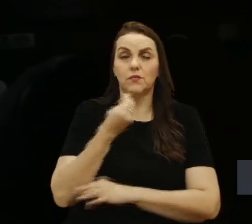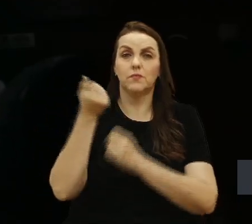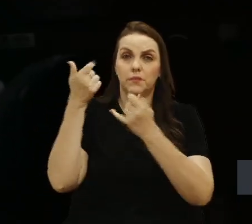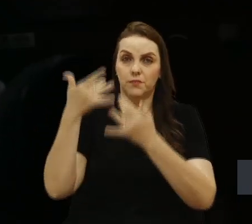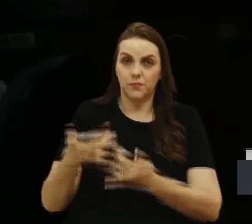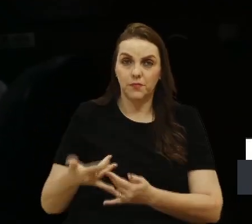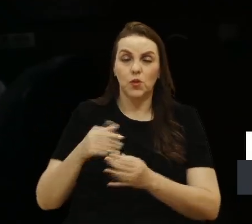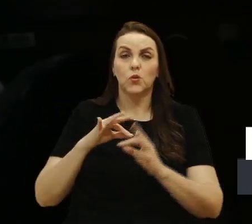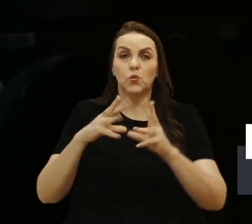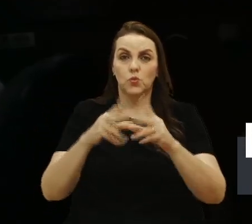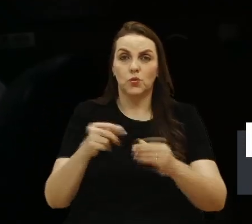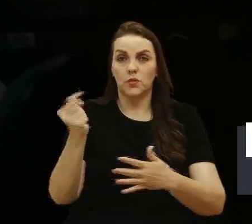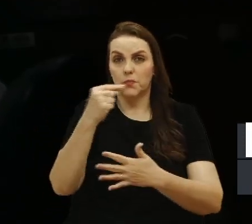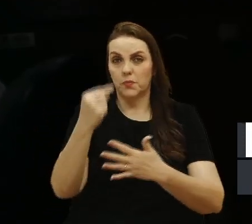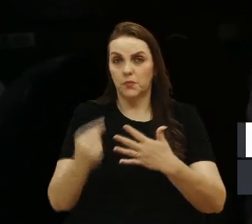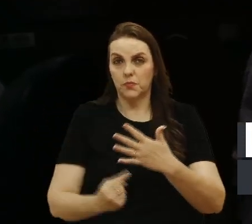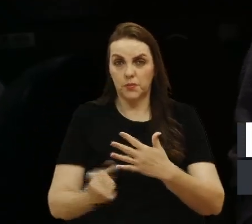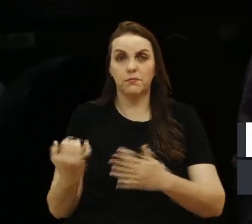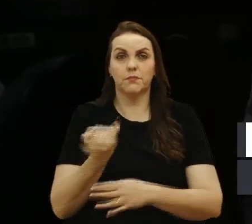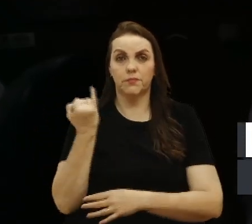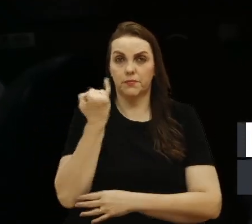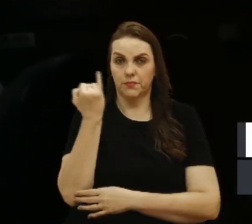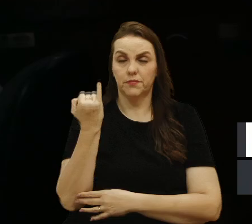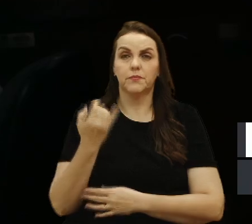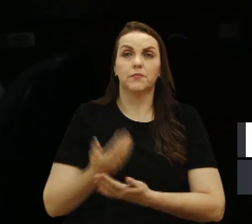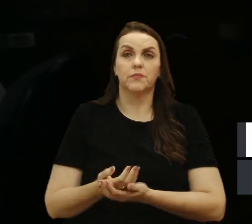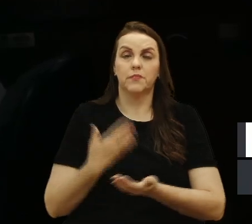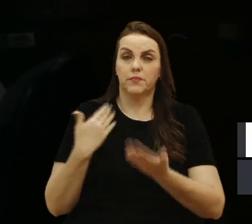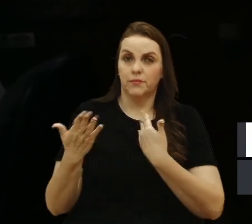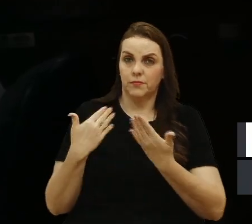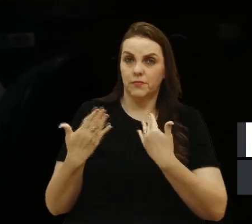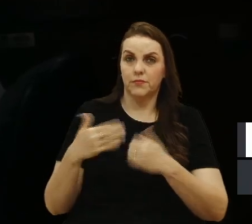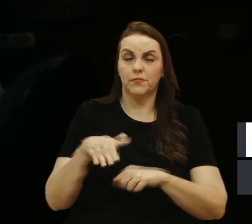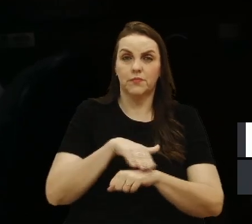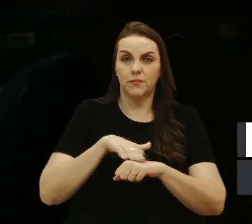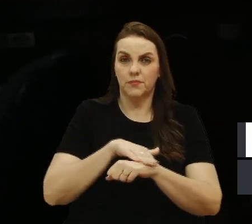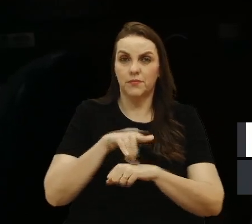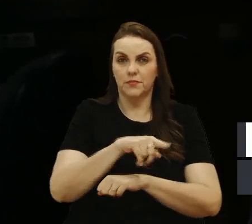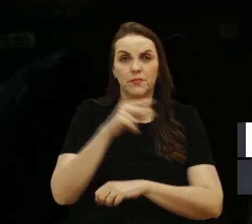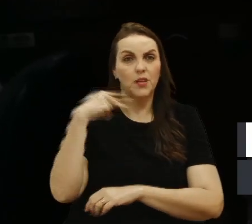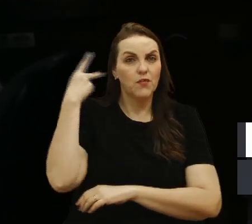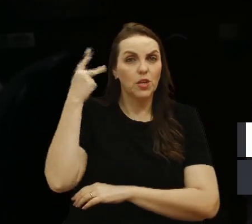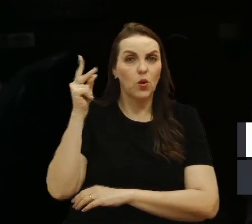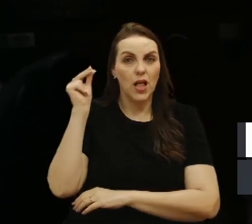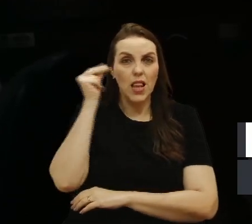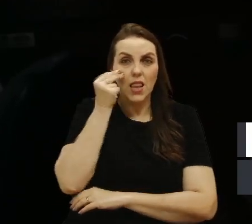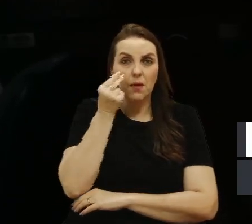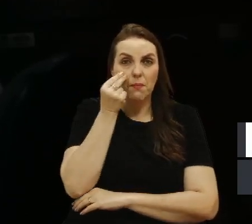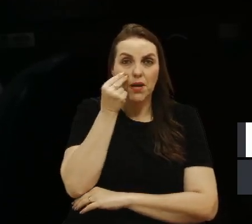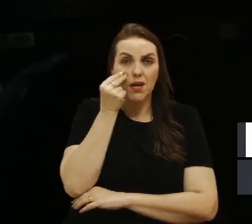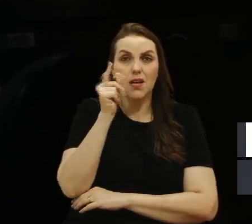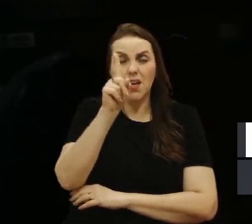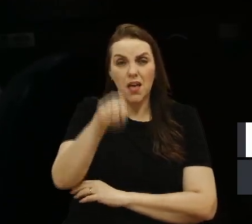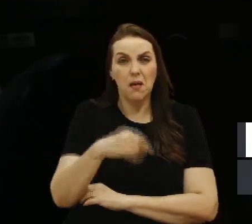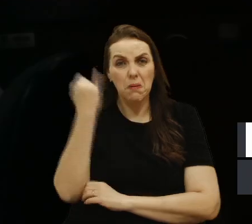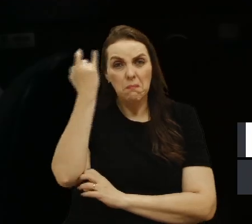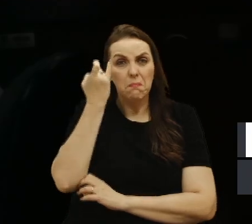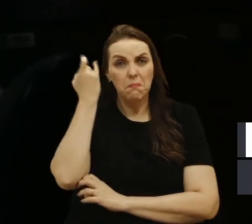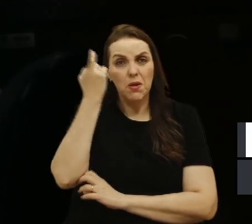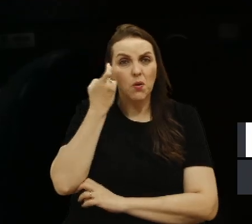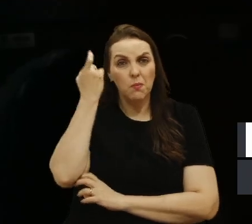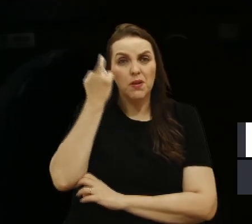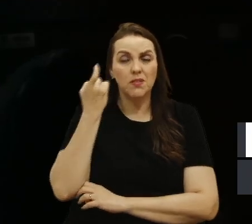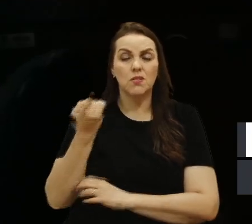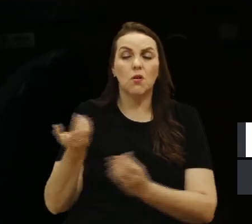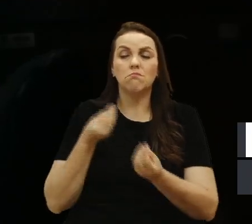elementos oportunos, né, que a gente precisa considerar. Só dialogava com o vereador Libardi e me preocupa pensar para onde vai a nossa